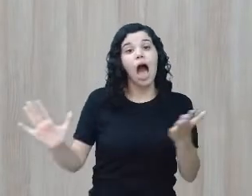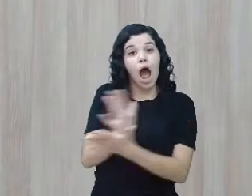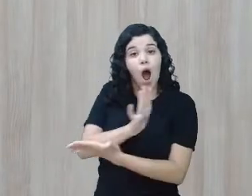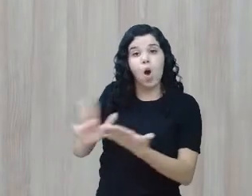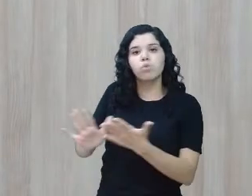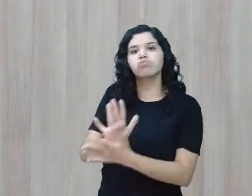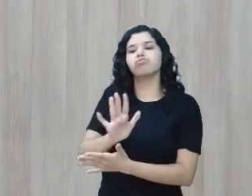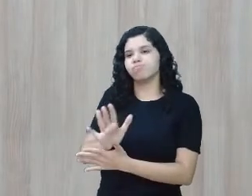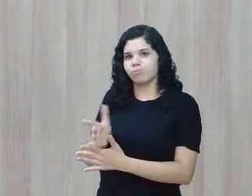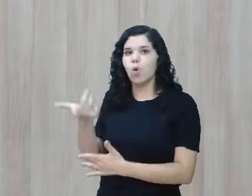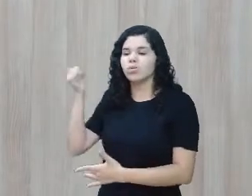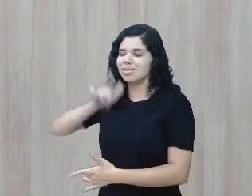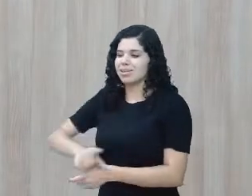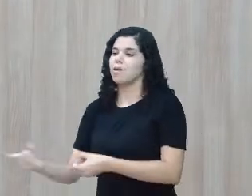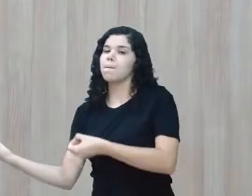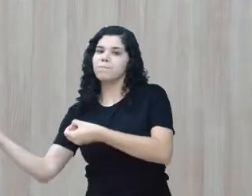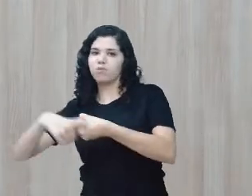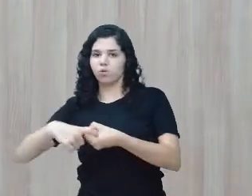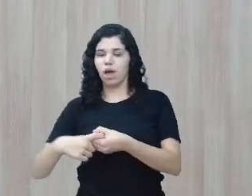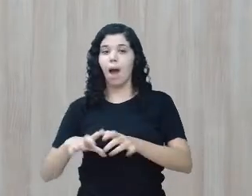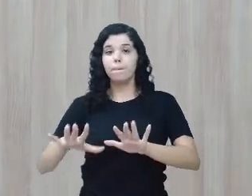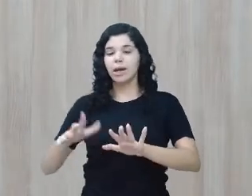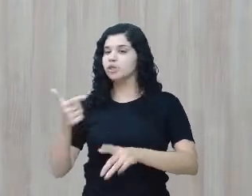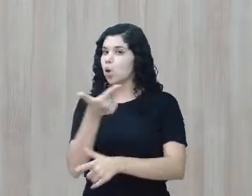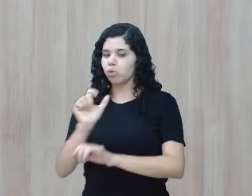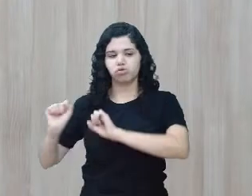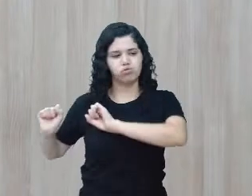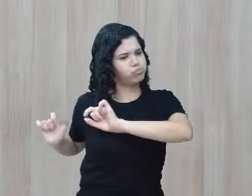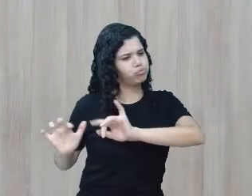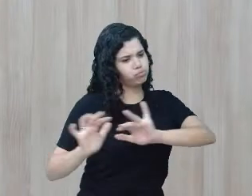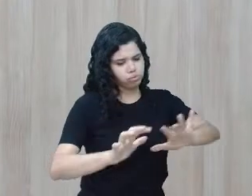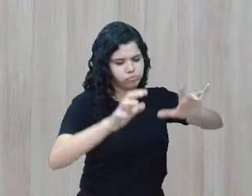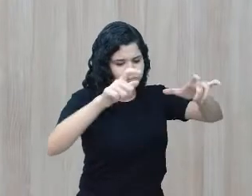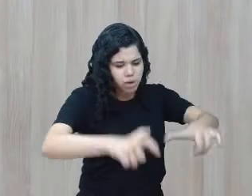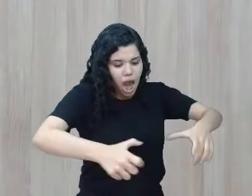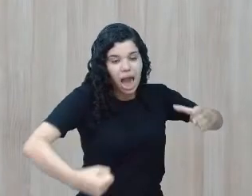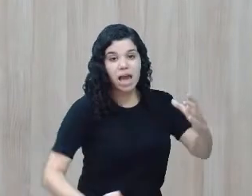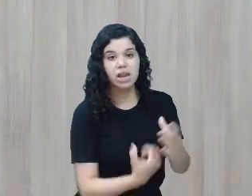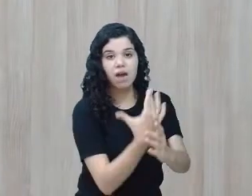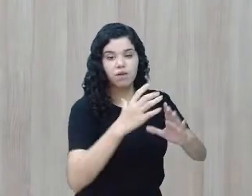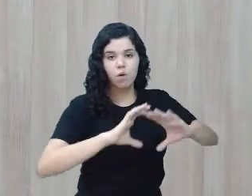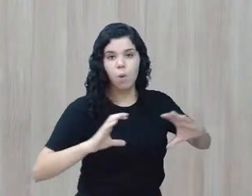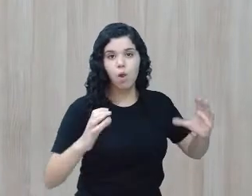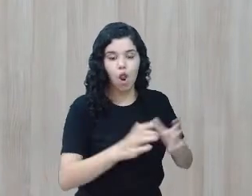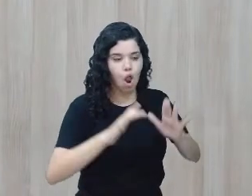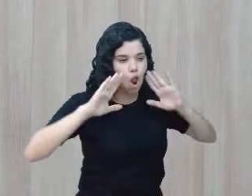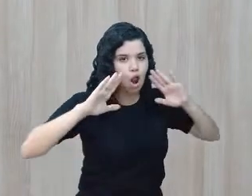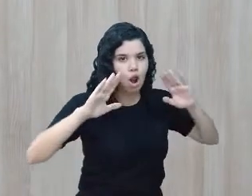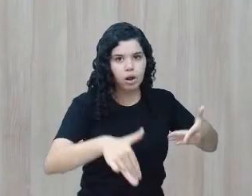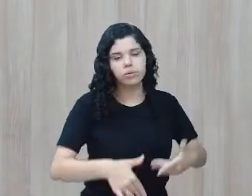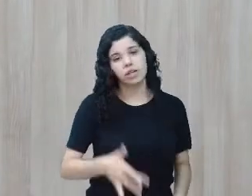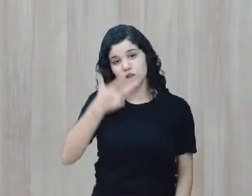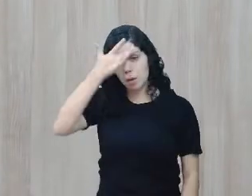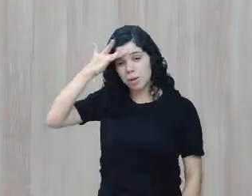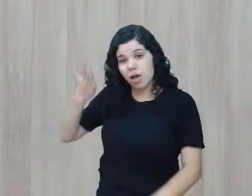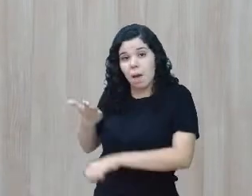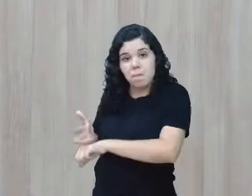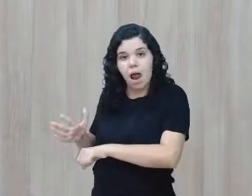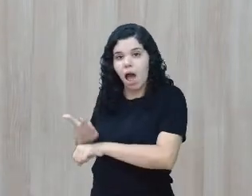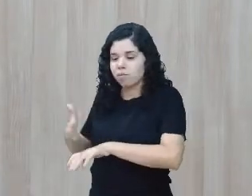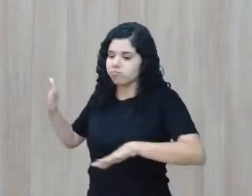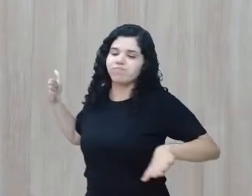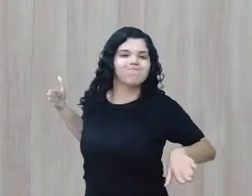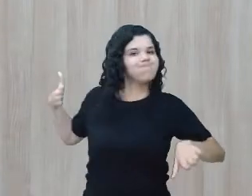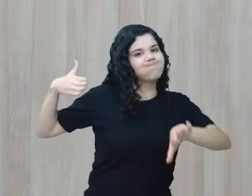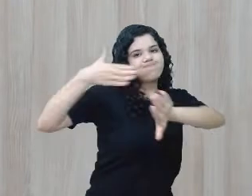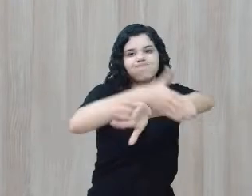outros não. Eles iam embora para os quilombos e formavam as suas cidades, as suas vidas. E os brancos, os capitões, não podiam entrar ali